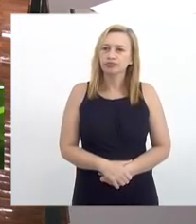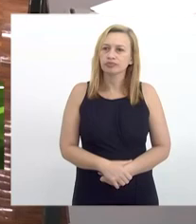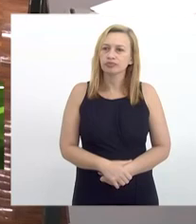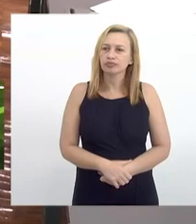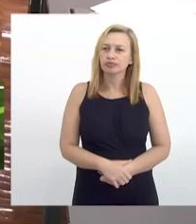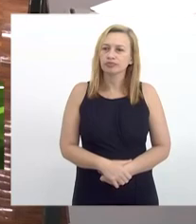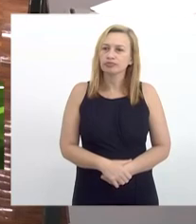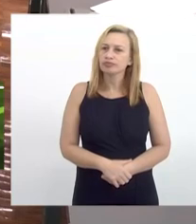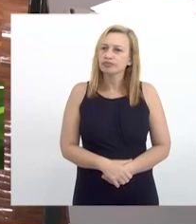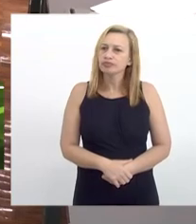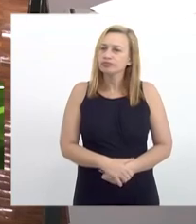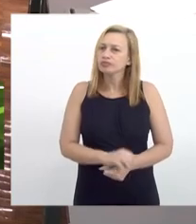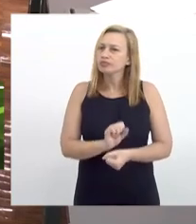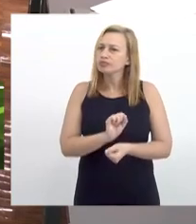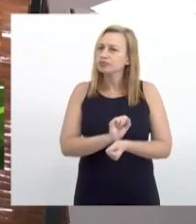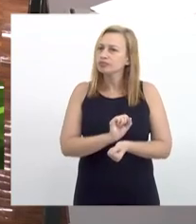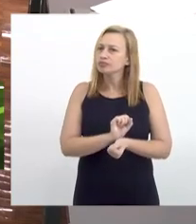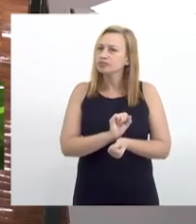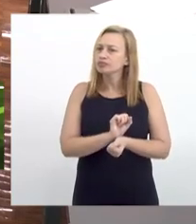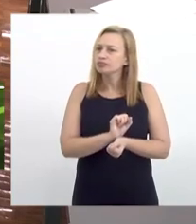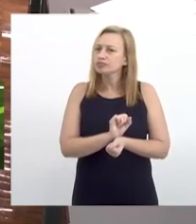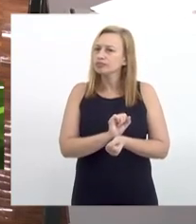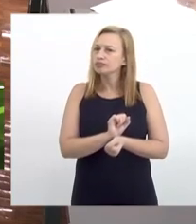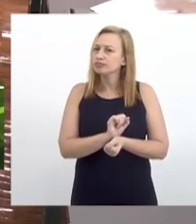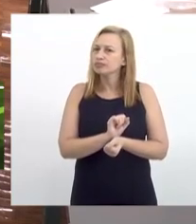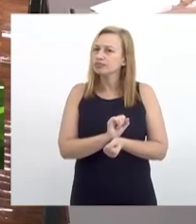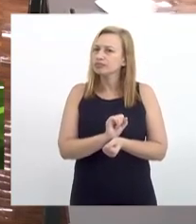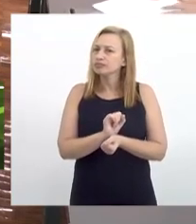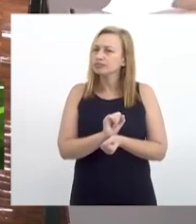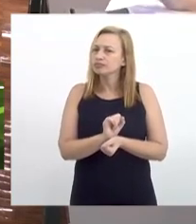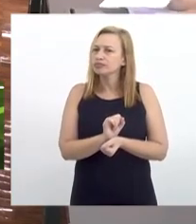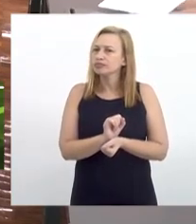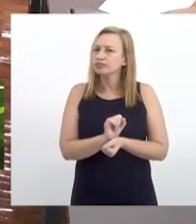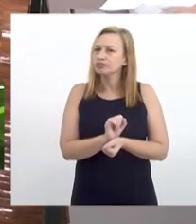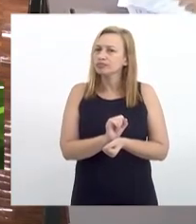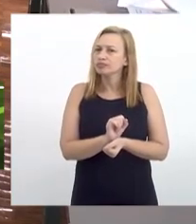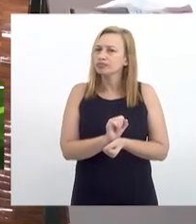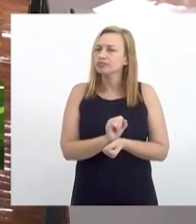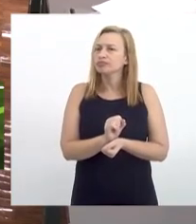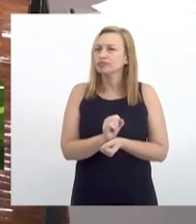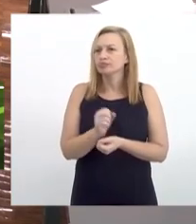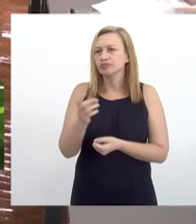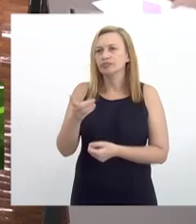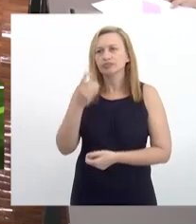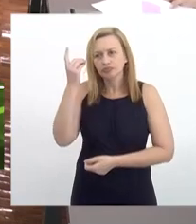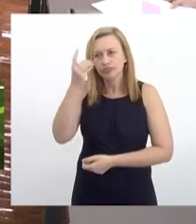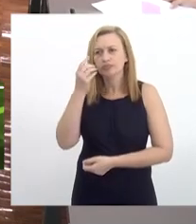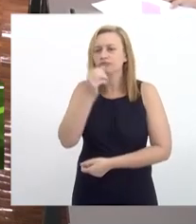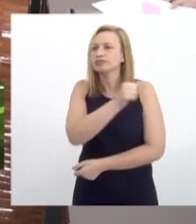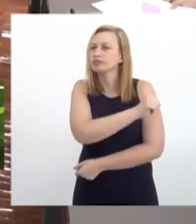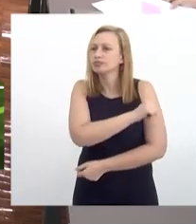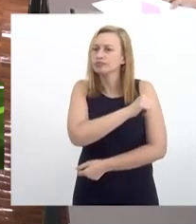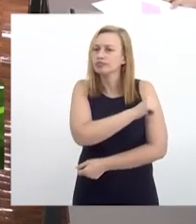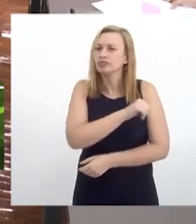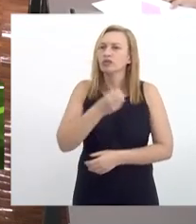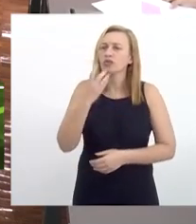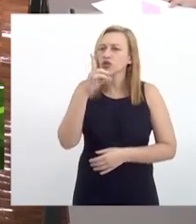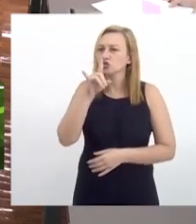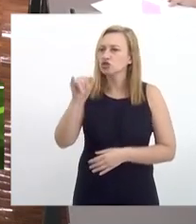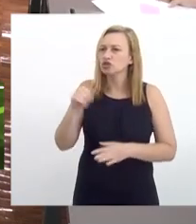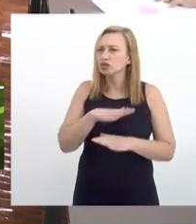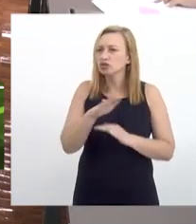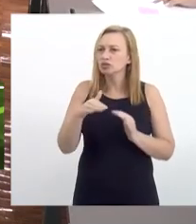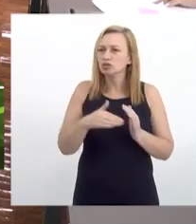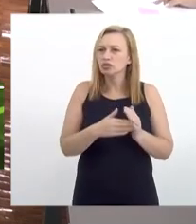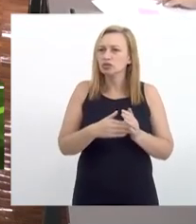É só momento oportuno, V. Exª. Por favor, deputada enfermeira. Bom dia, todos e todas. Bom dia,